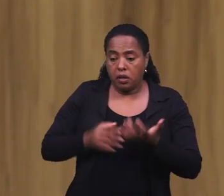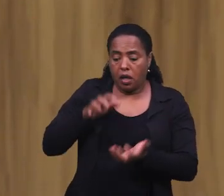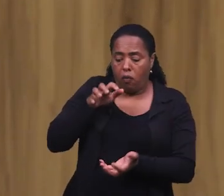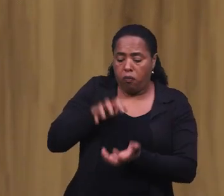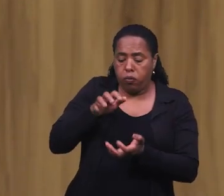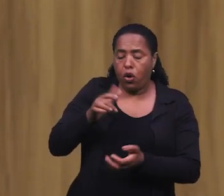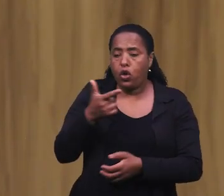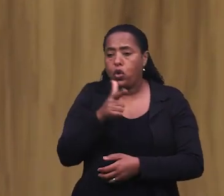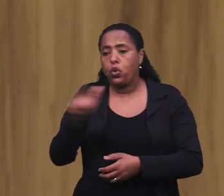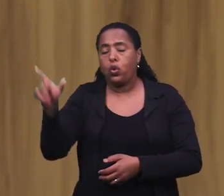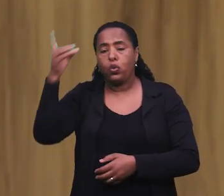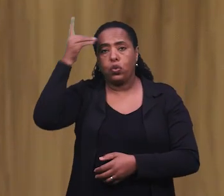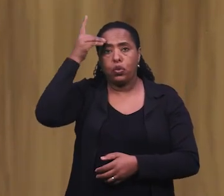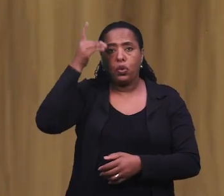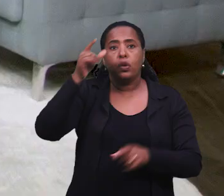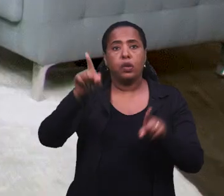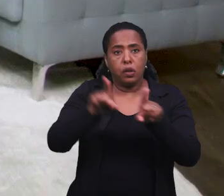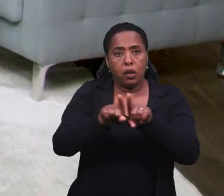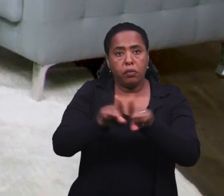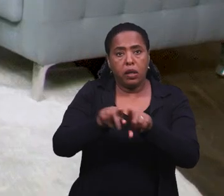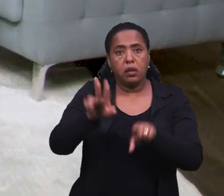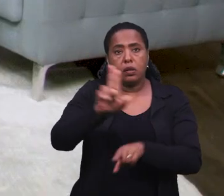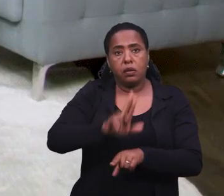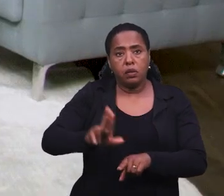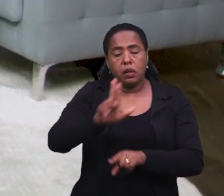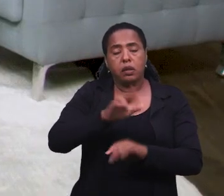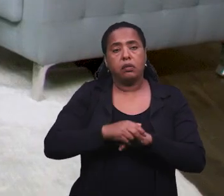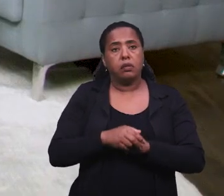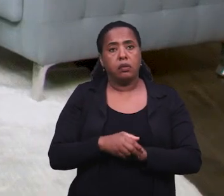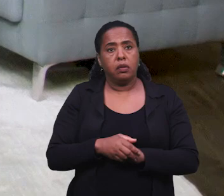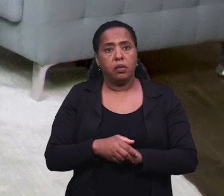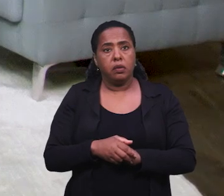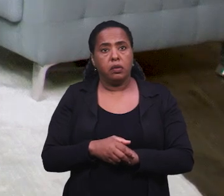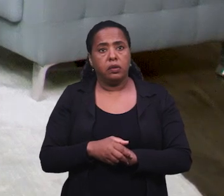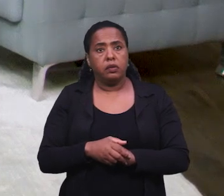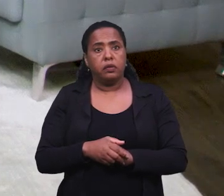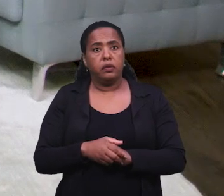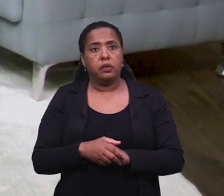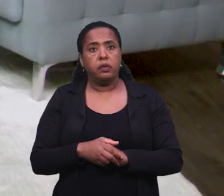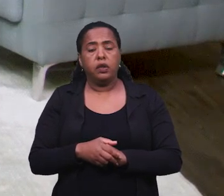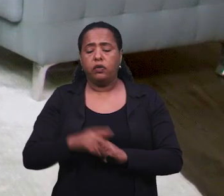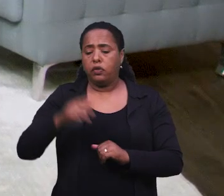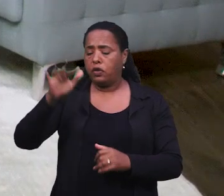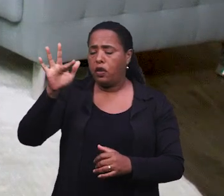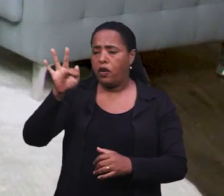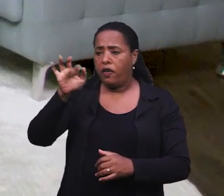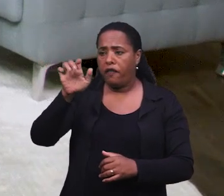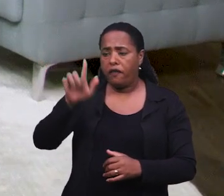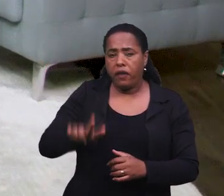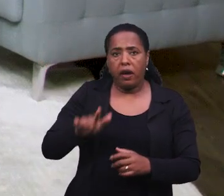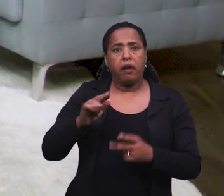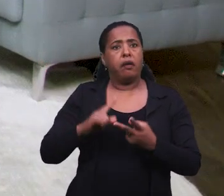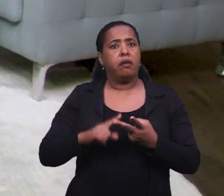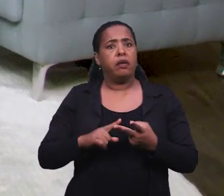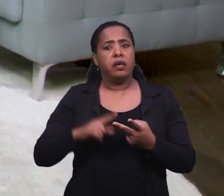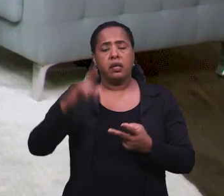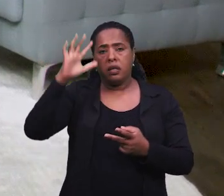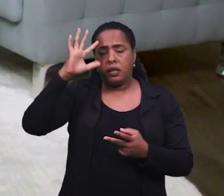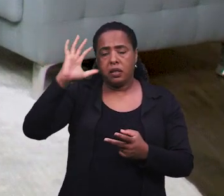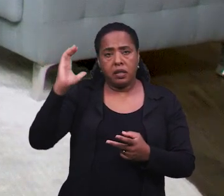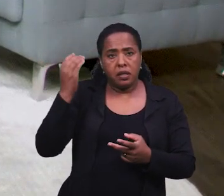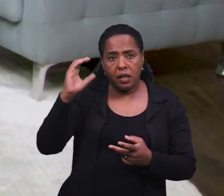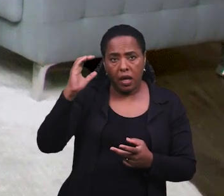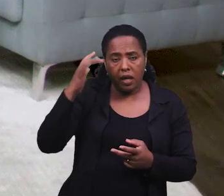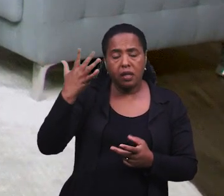são uma bênção nas mãos do Senhor. Parte integrante do corpo, irmãos nossos que mesmo já com a idade